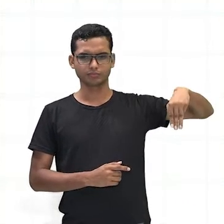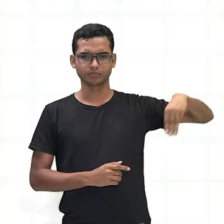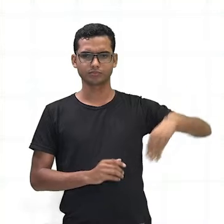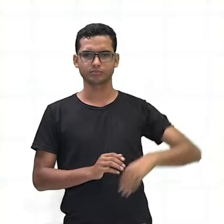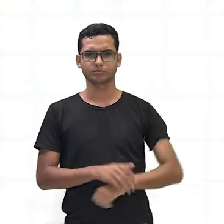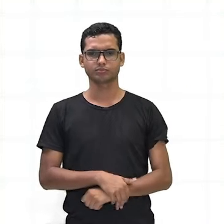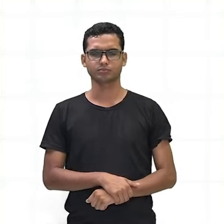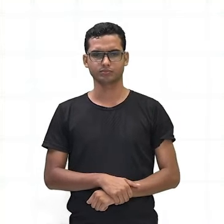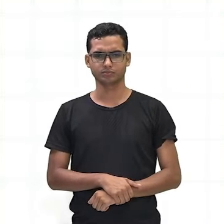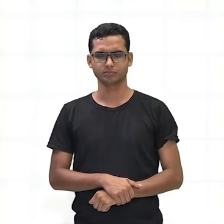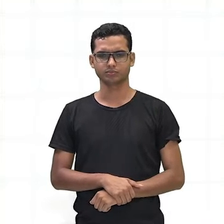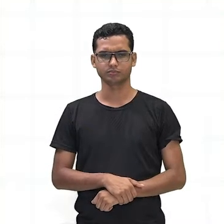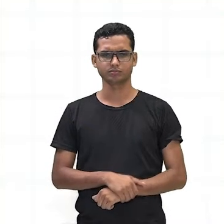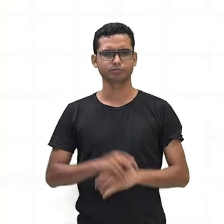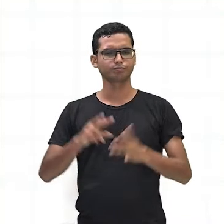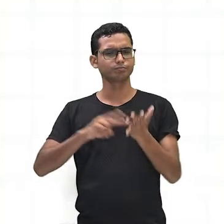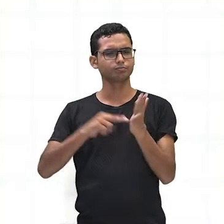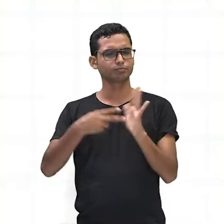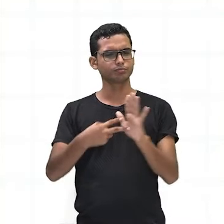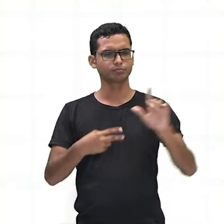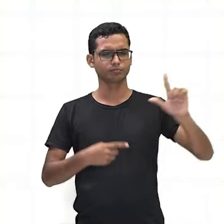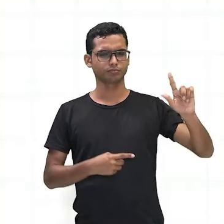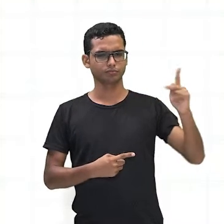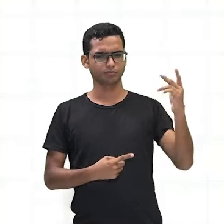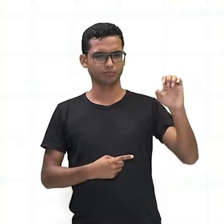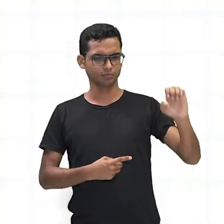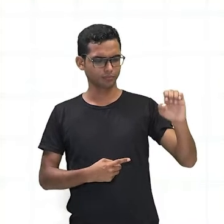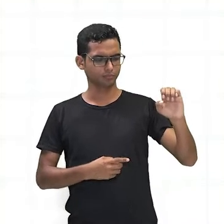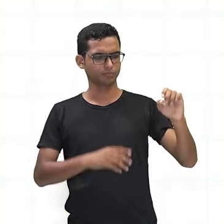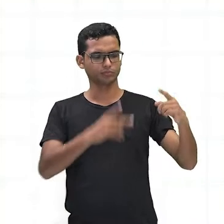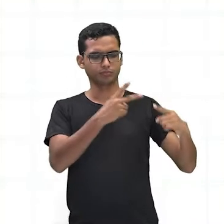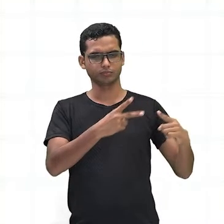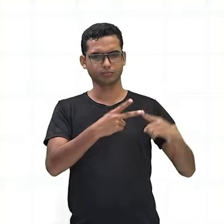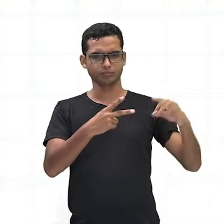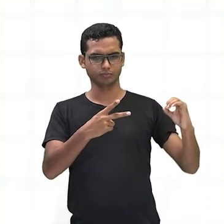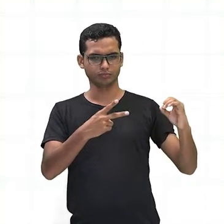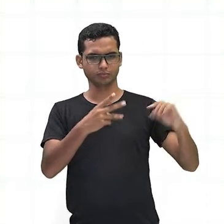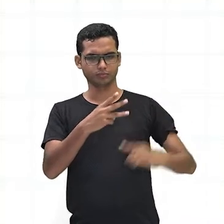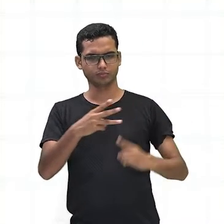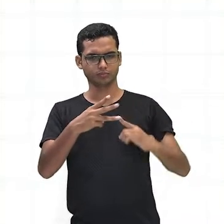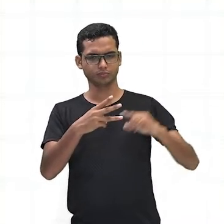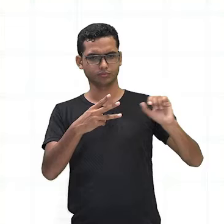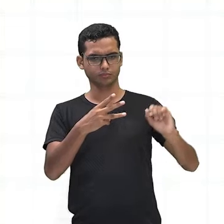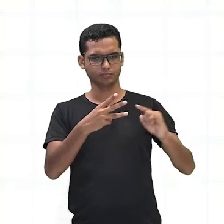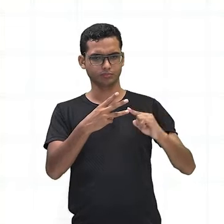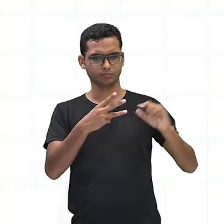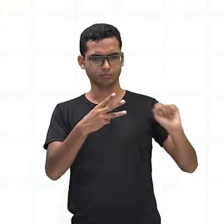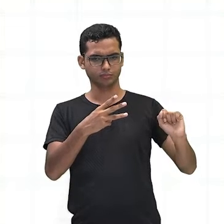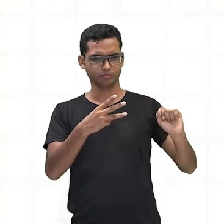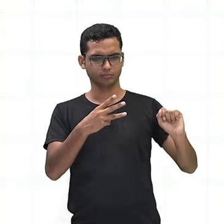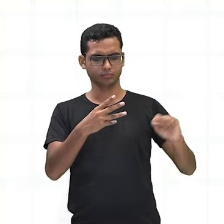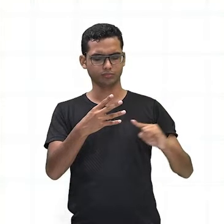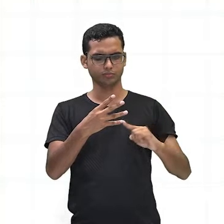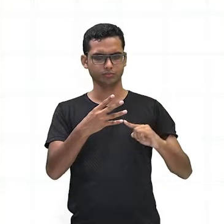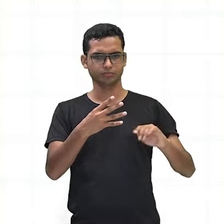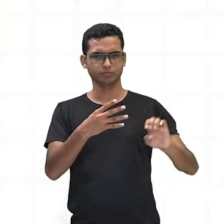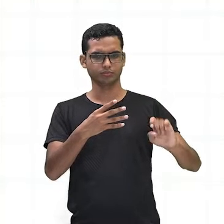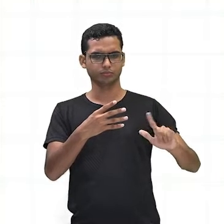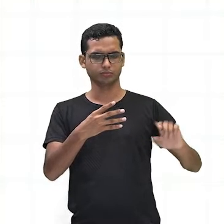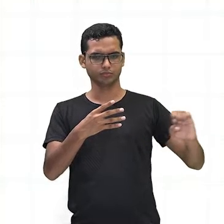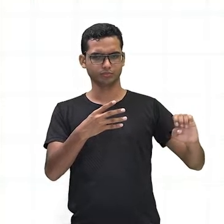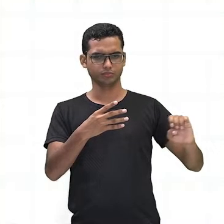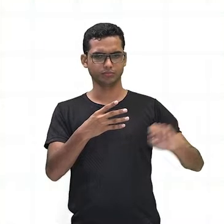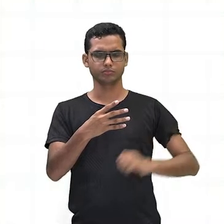him, que significa lhe, o, a, no caso, a ele, né?